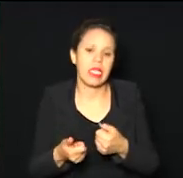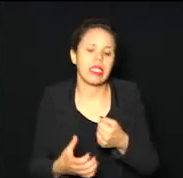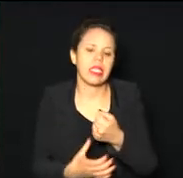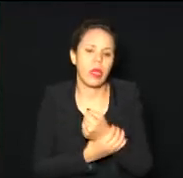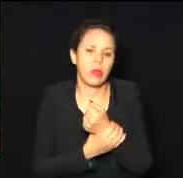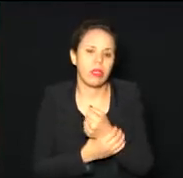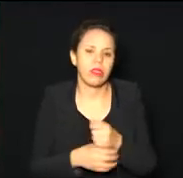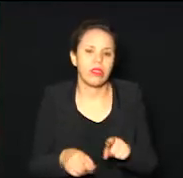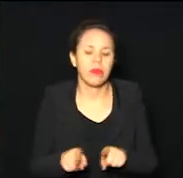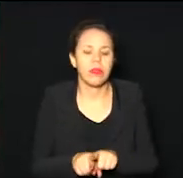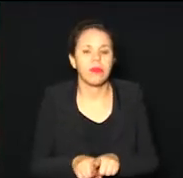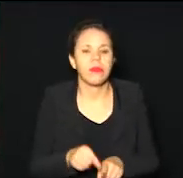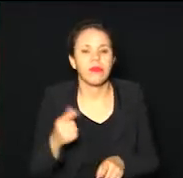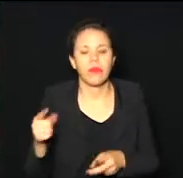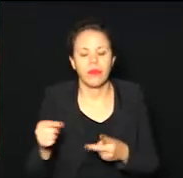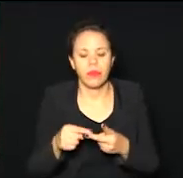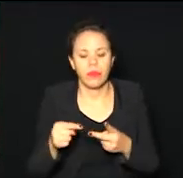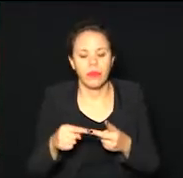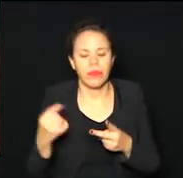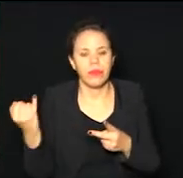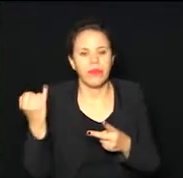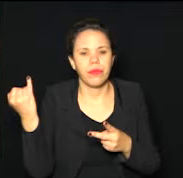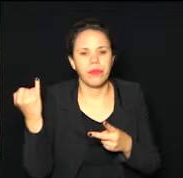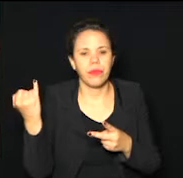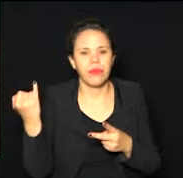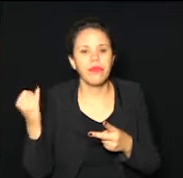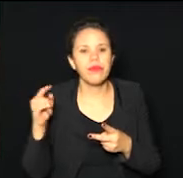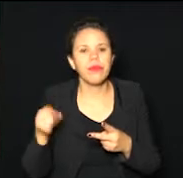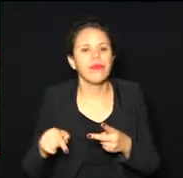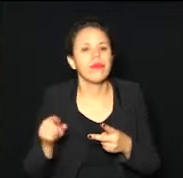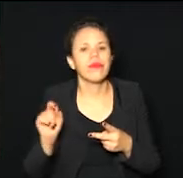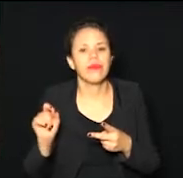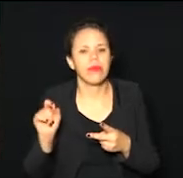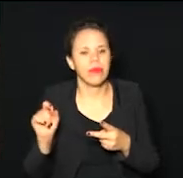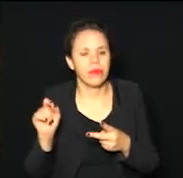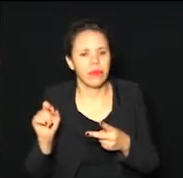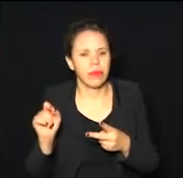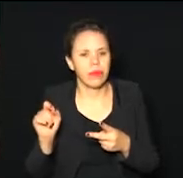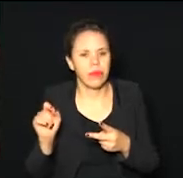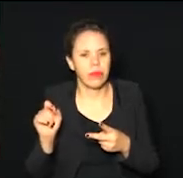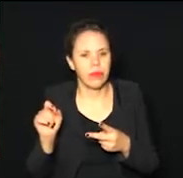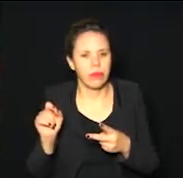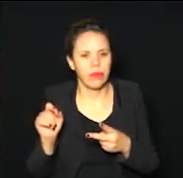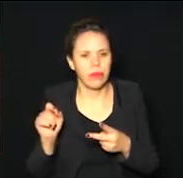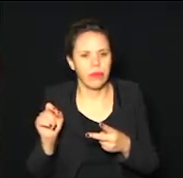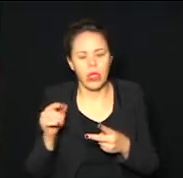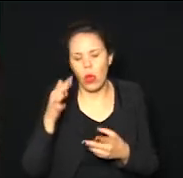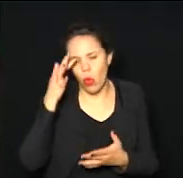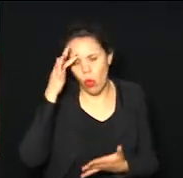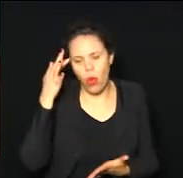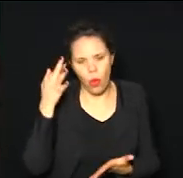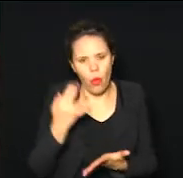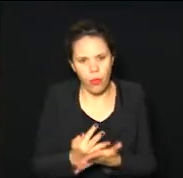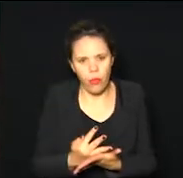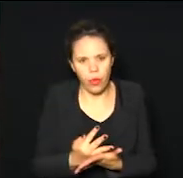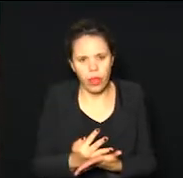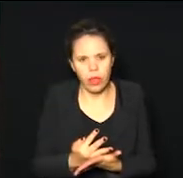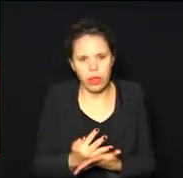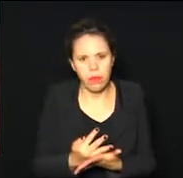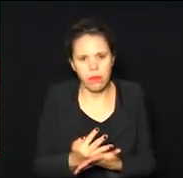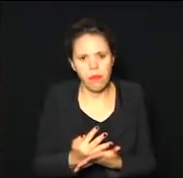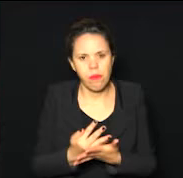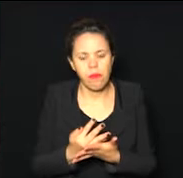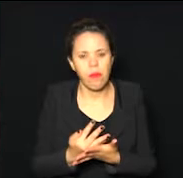o segundo fator importante é a questão da confiança, né,